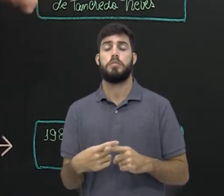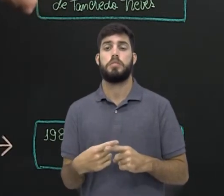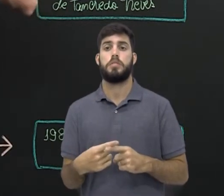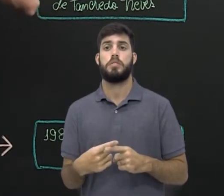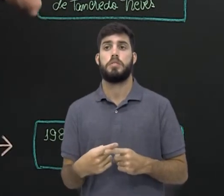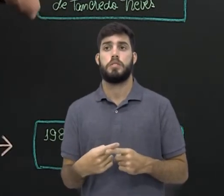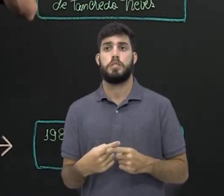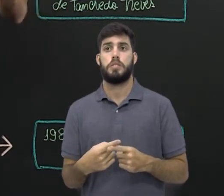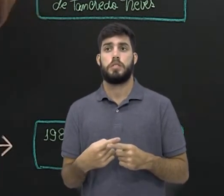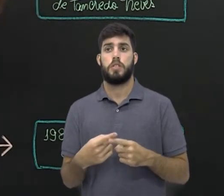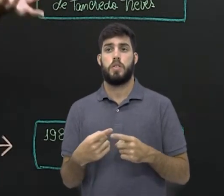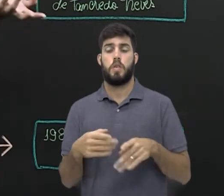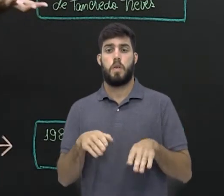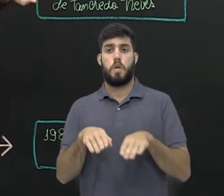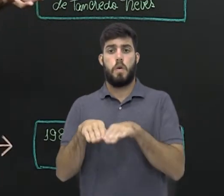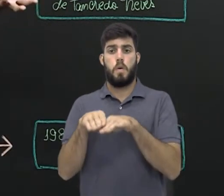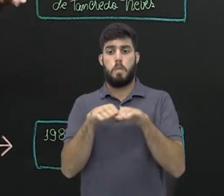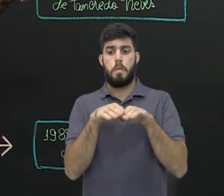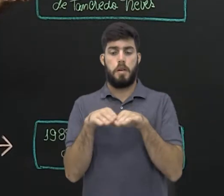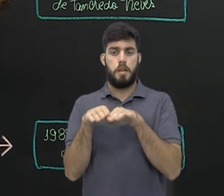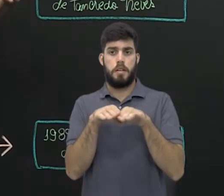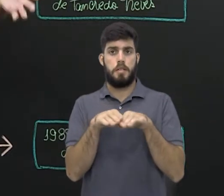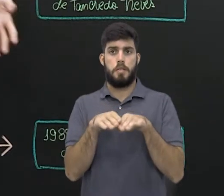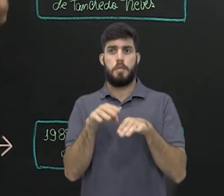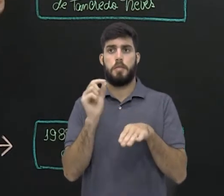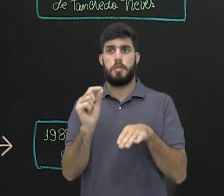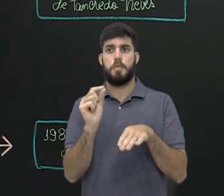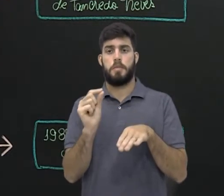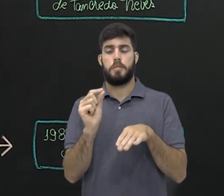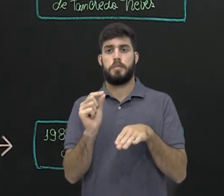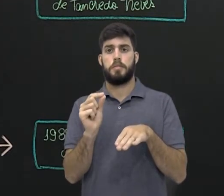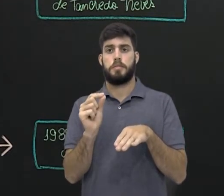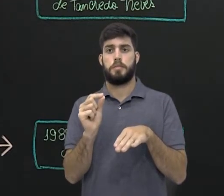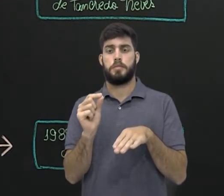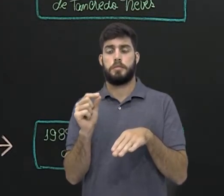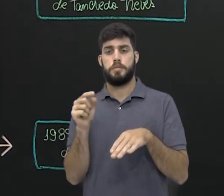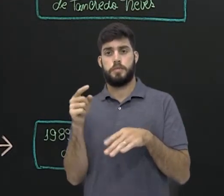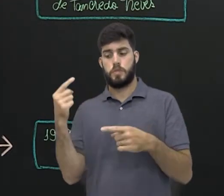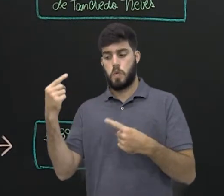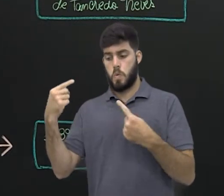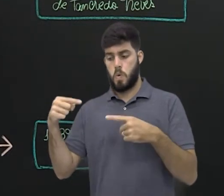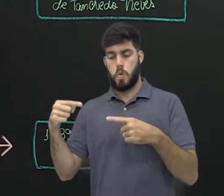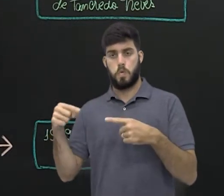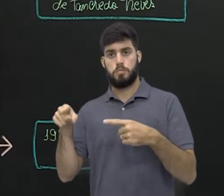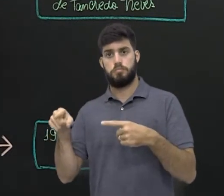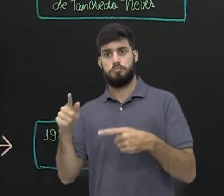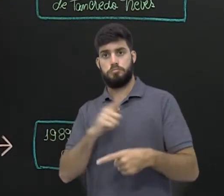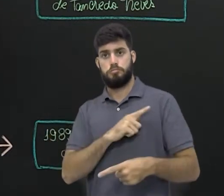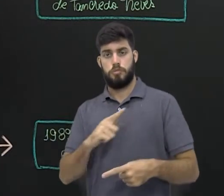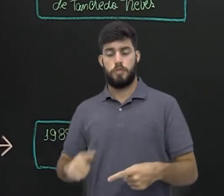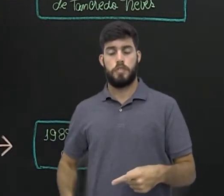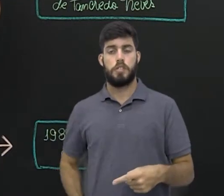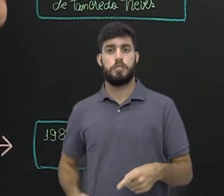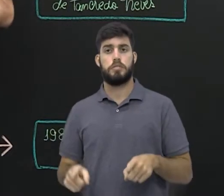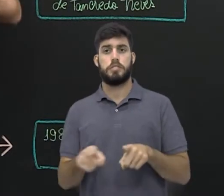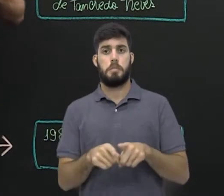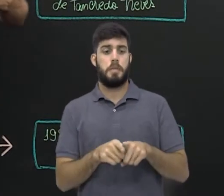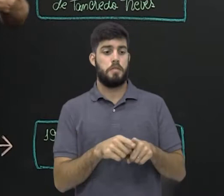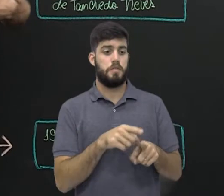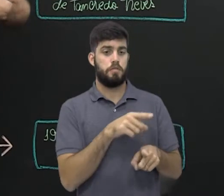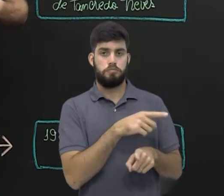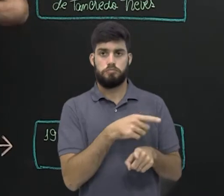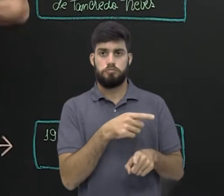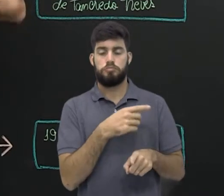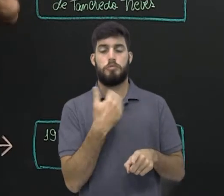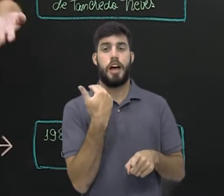numa equivalência você ser contra o governo, né, e você assassinar pessoas em função do Estado, né, que foi o que